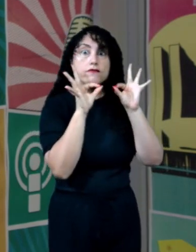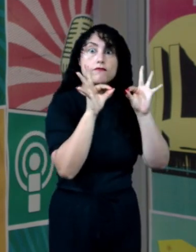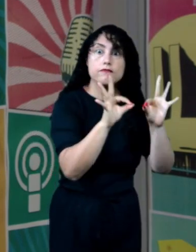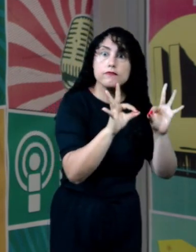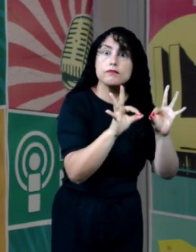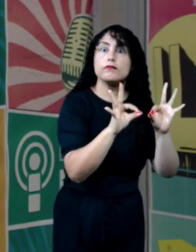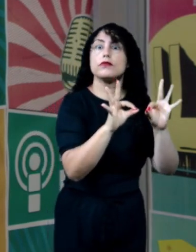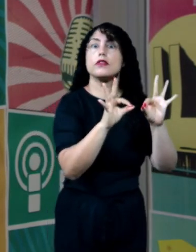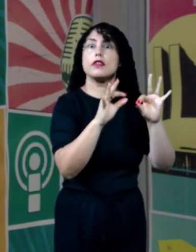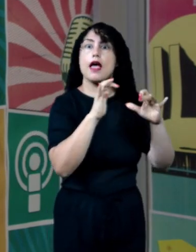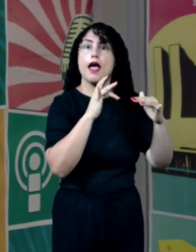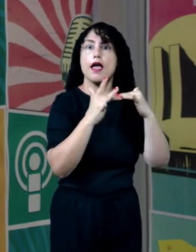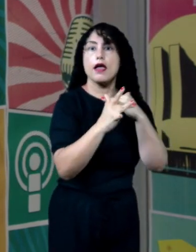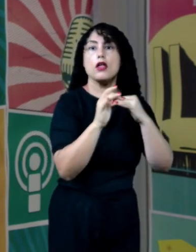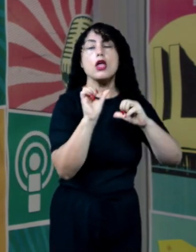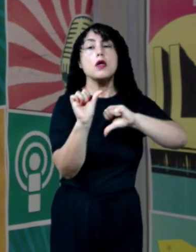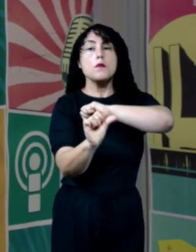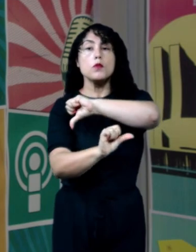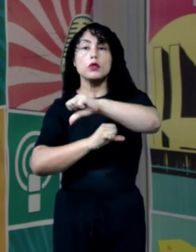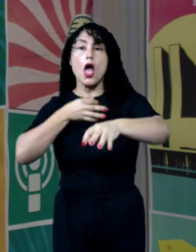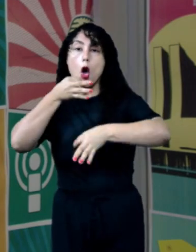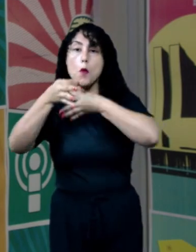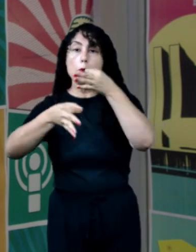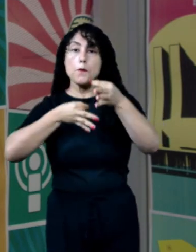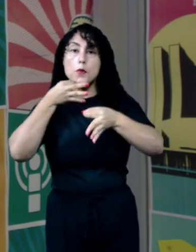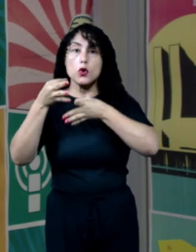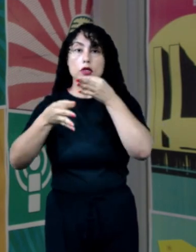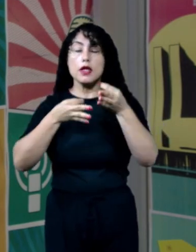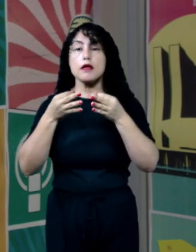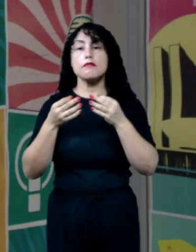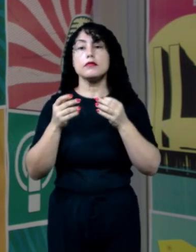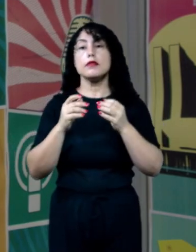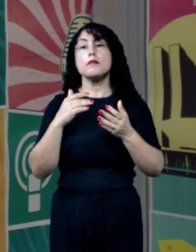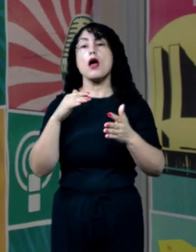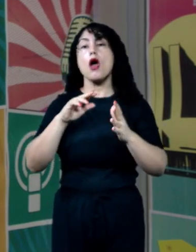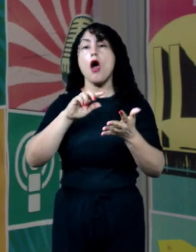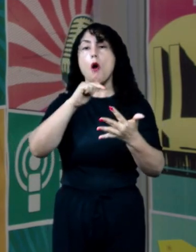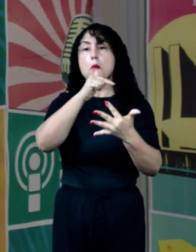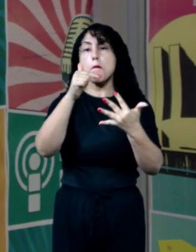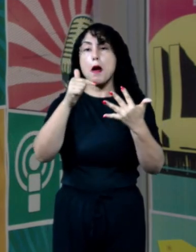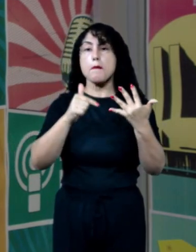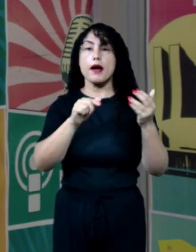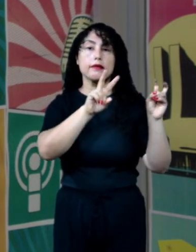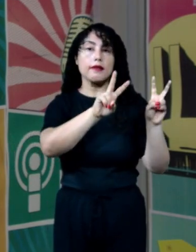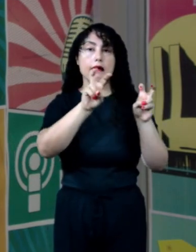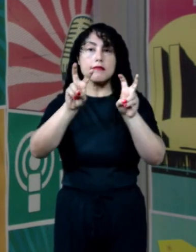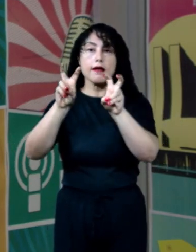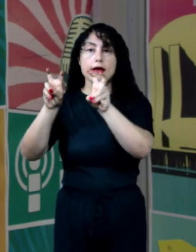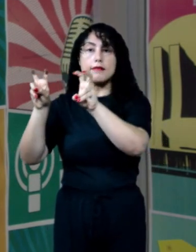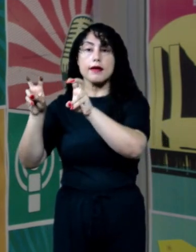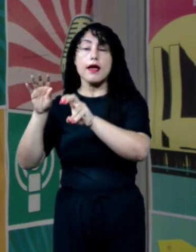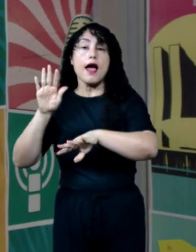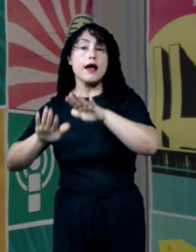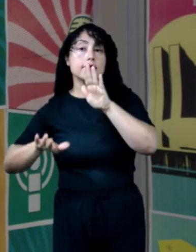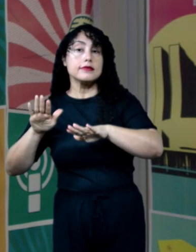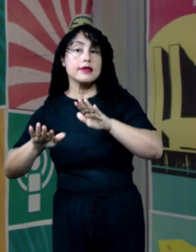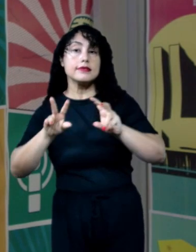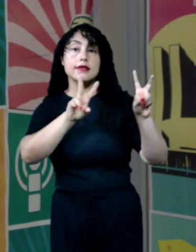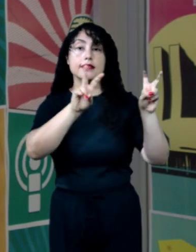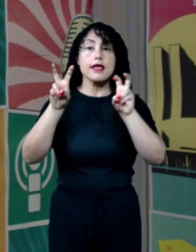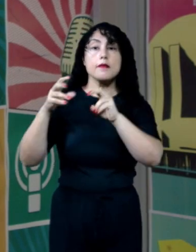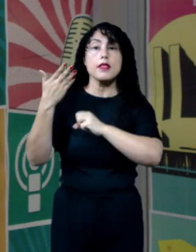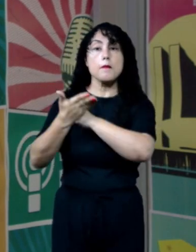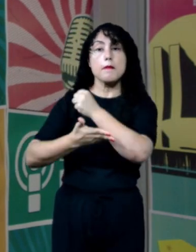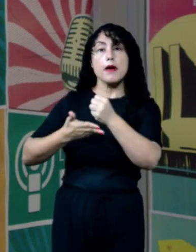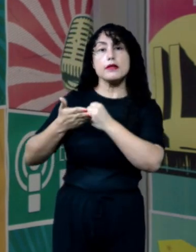também podem moldar sua opinião para diferentes temas. Então, assim, muitas vezes esses temas vão estar baseados